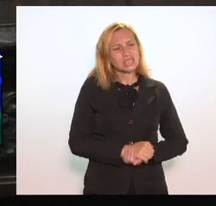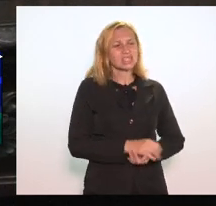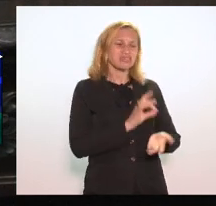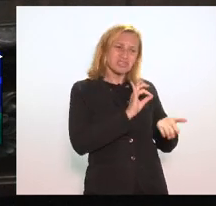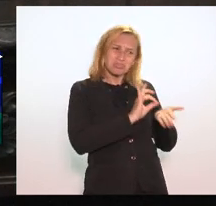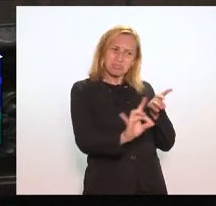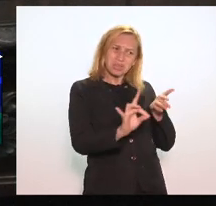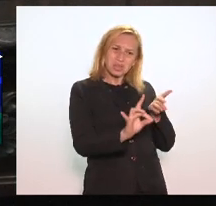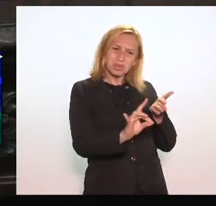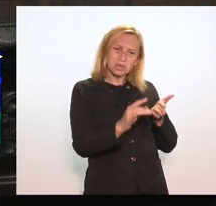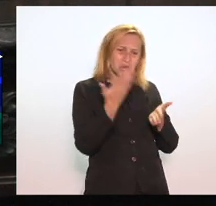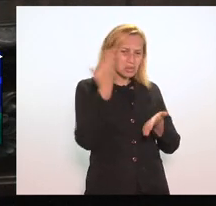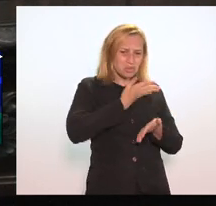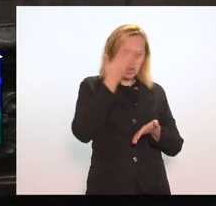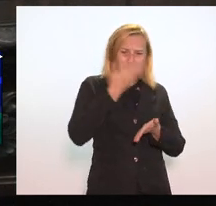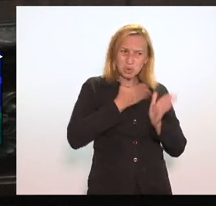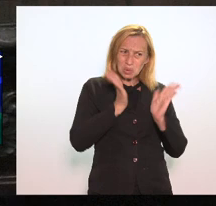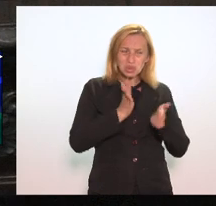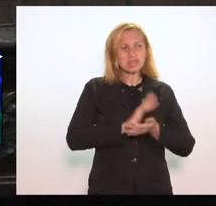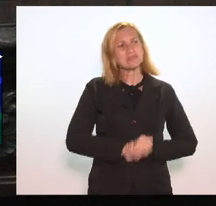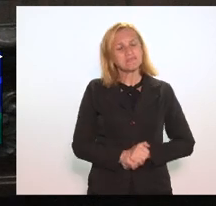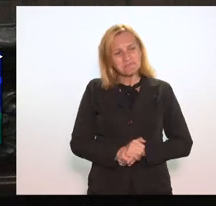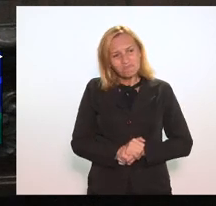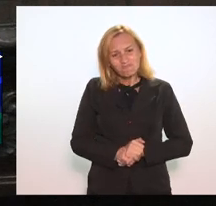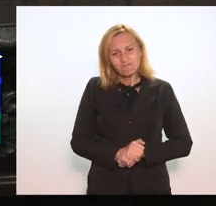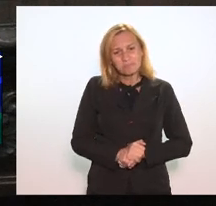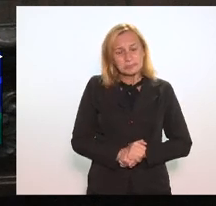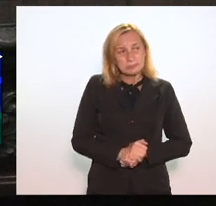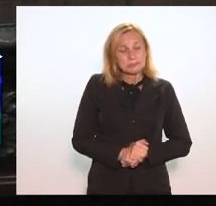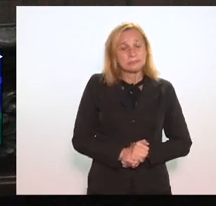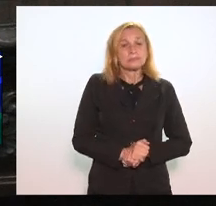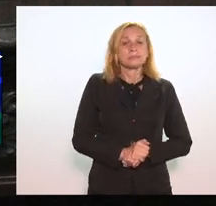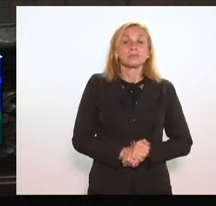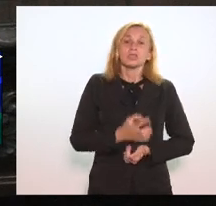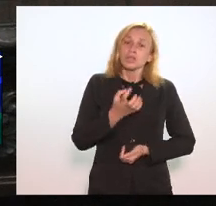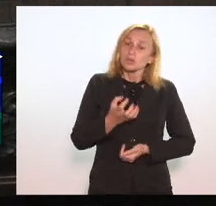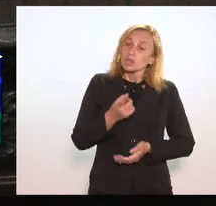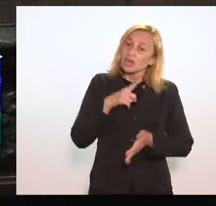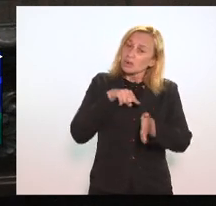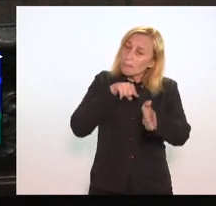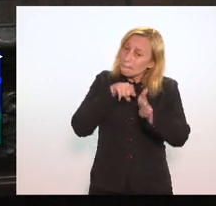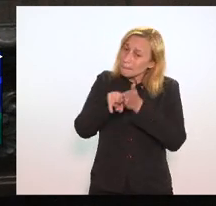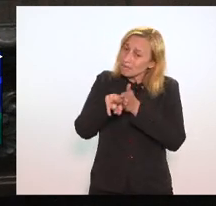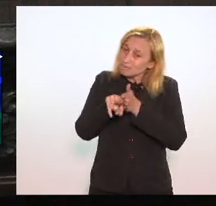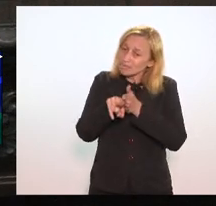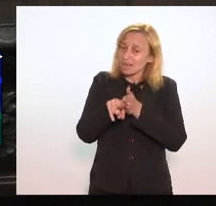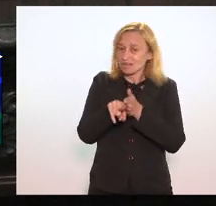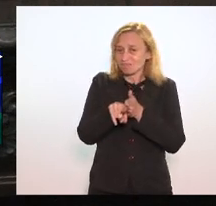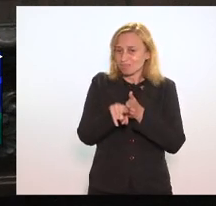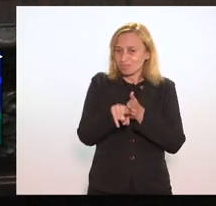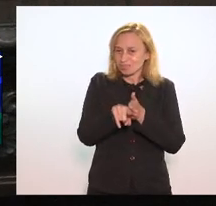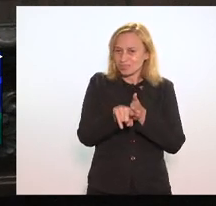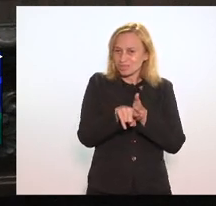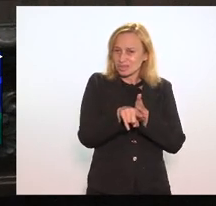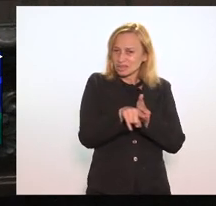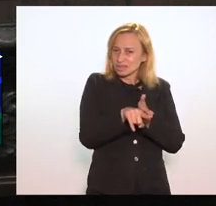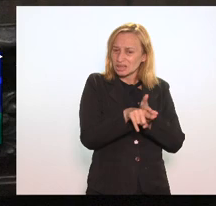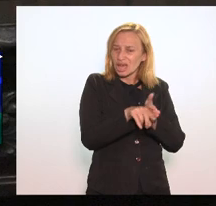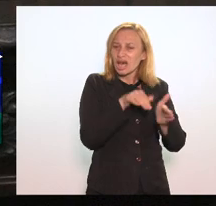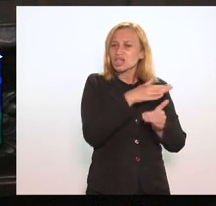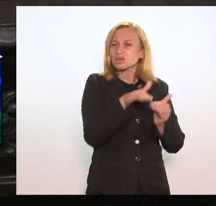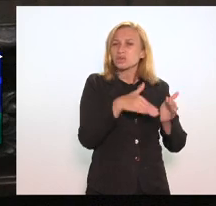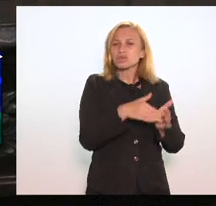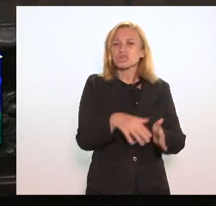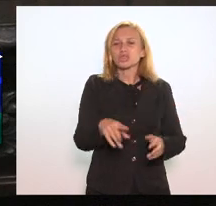inimigo invisível que nós temos hoje Oi e aí eu quero lançar uma pergunta a todos que estão me